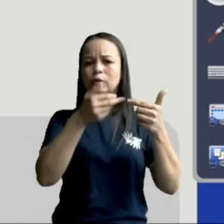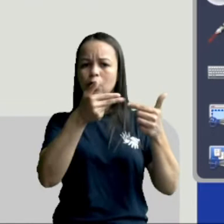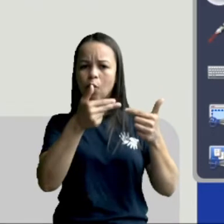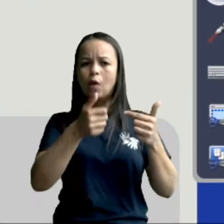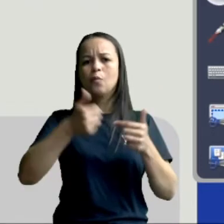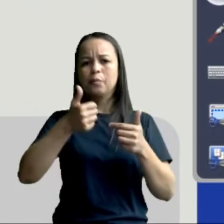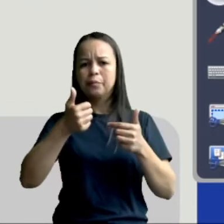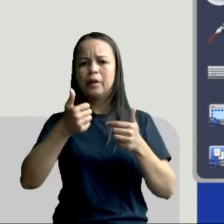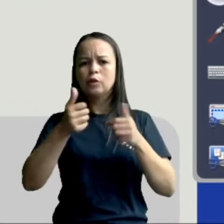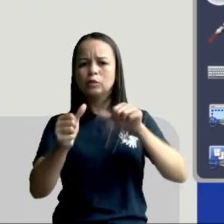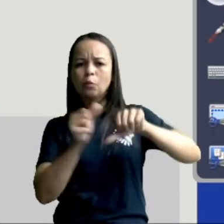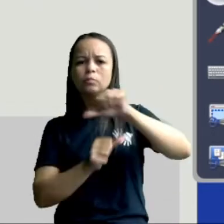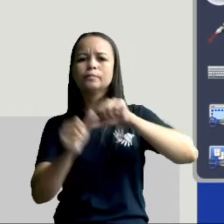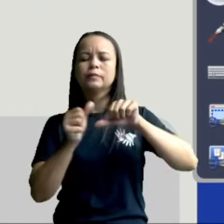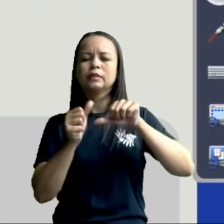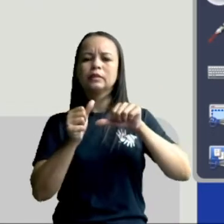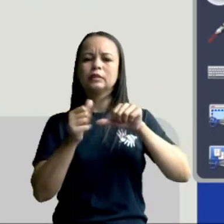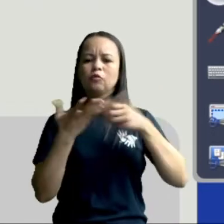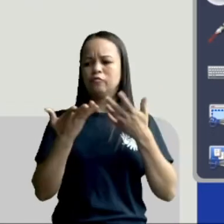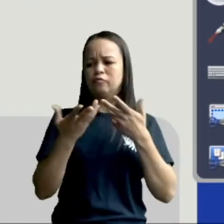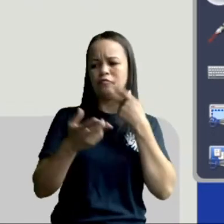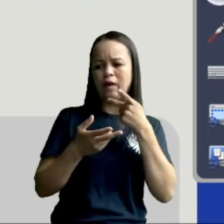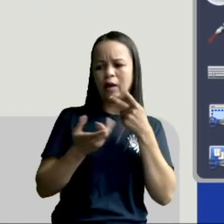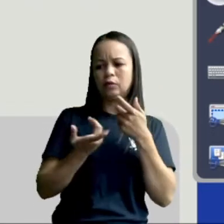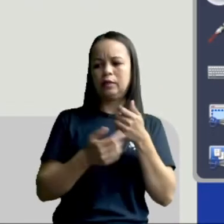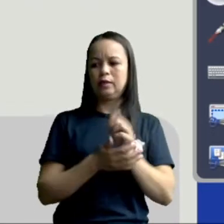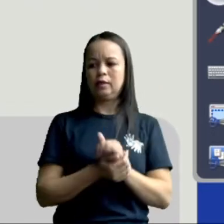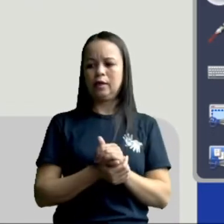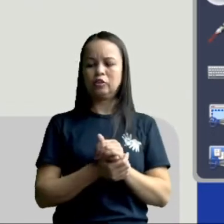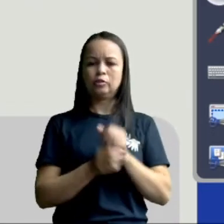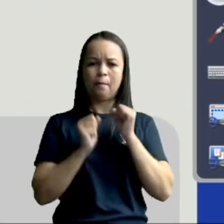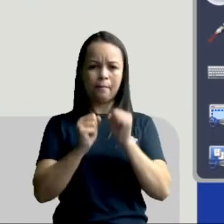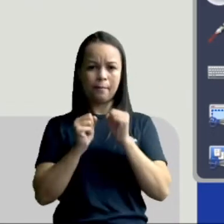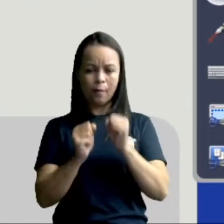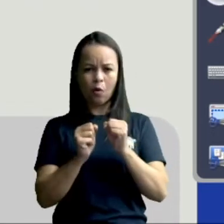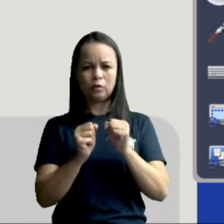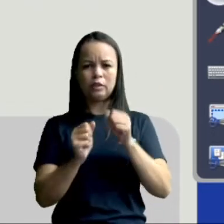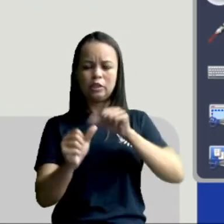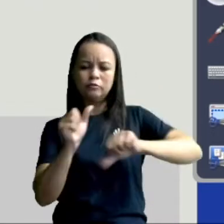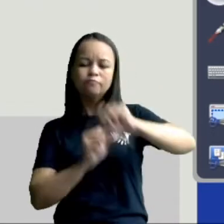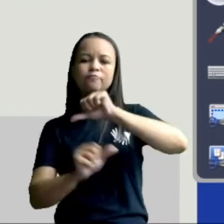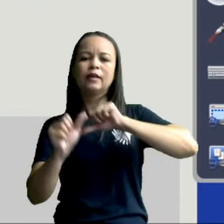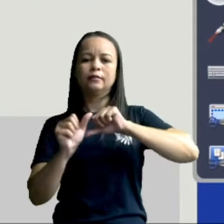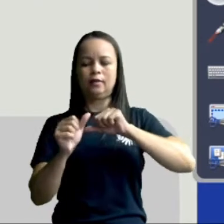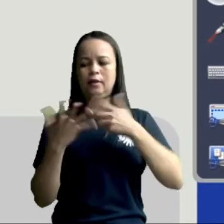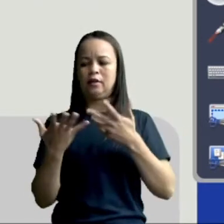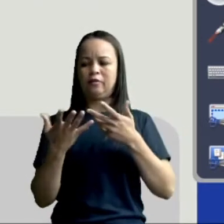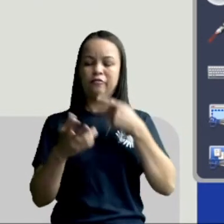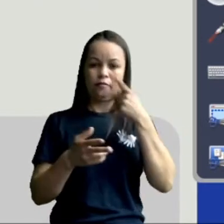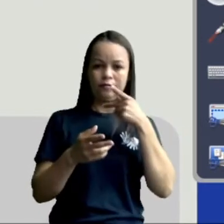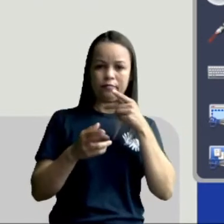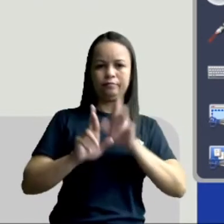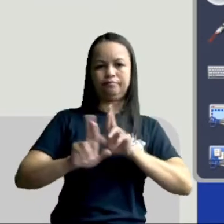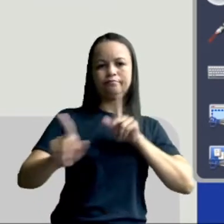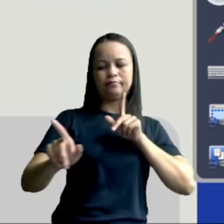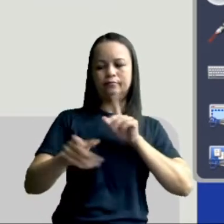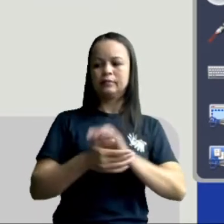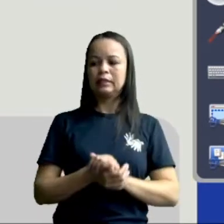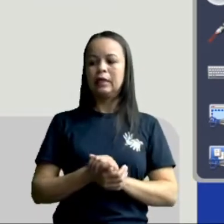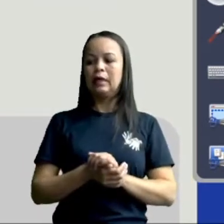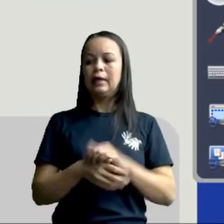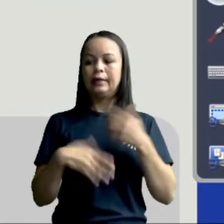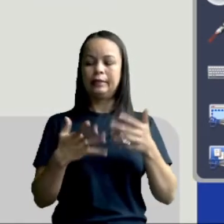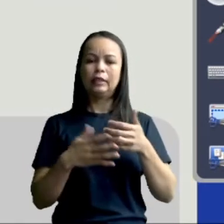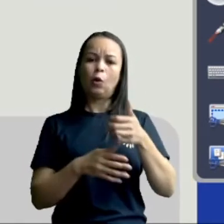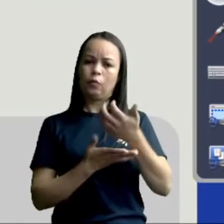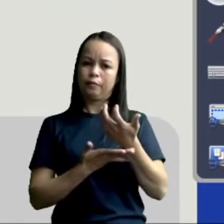esta expressão é igual a essa, a gente pode inverter e falar o contrário, tá? Então,